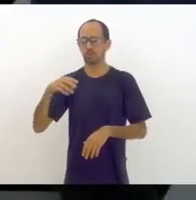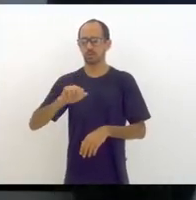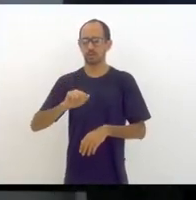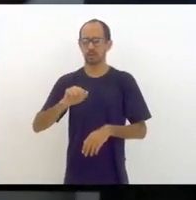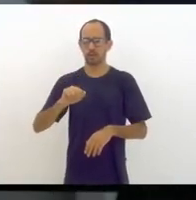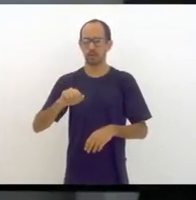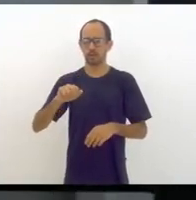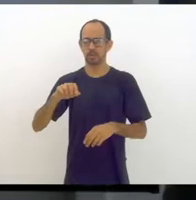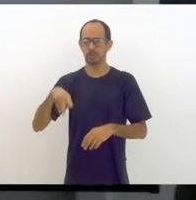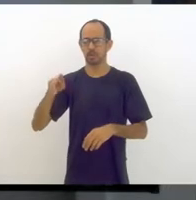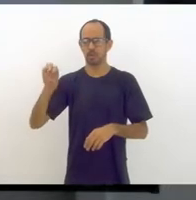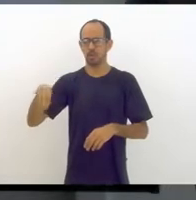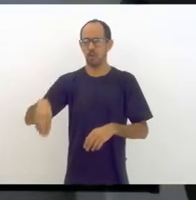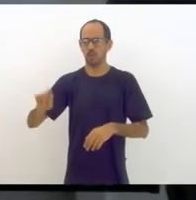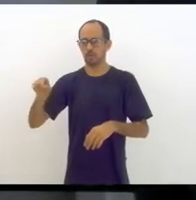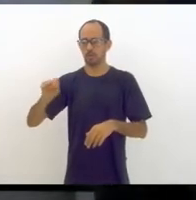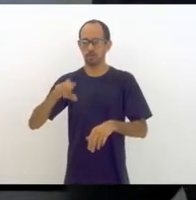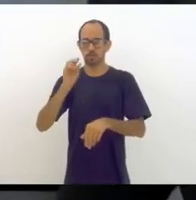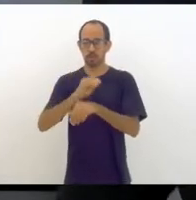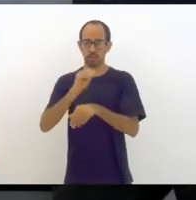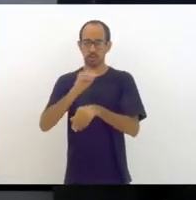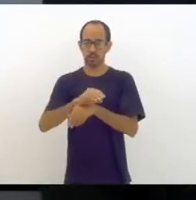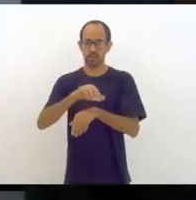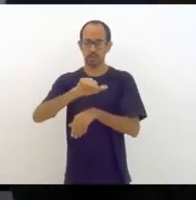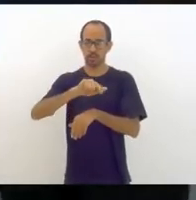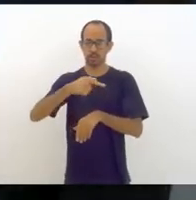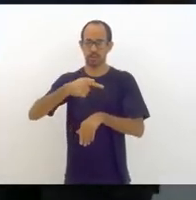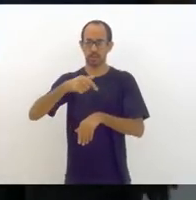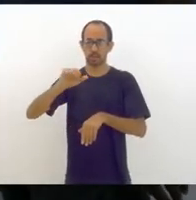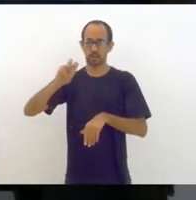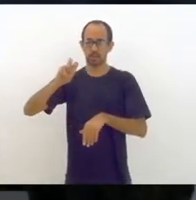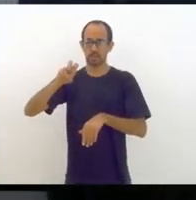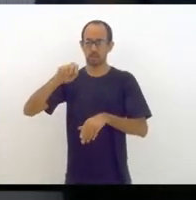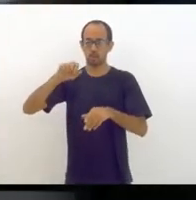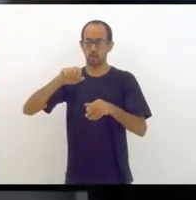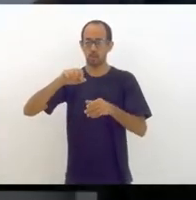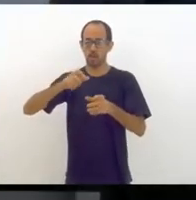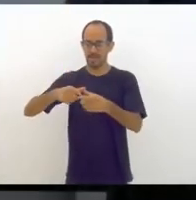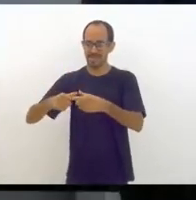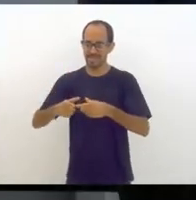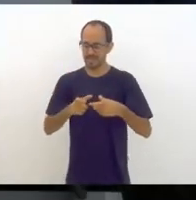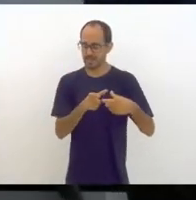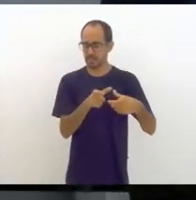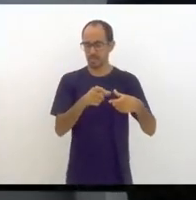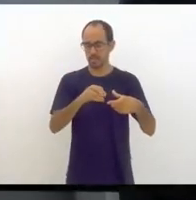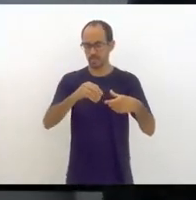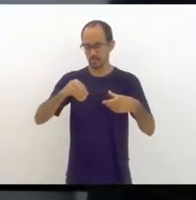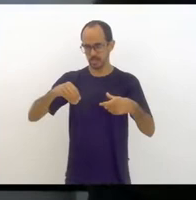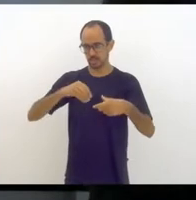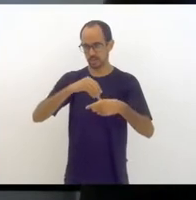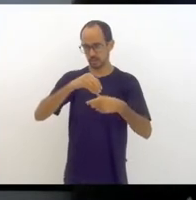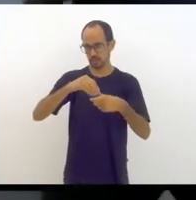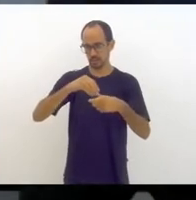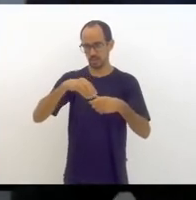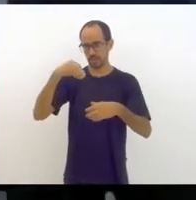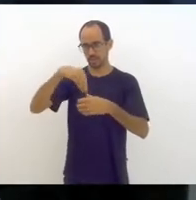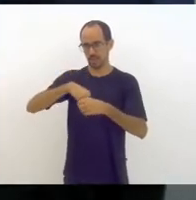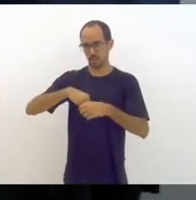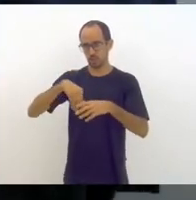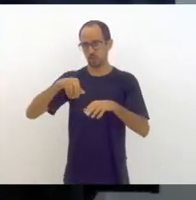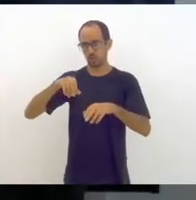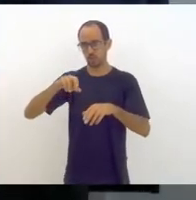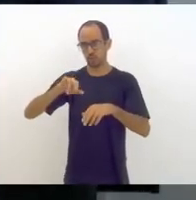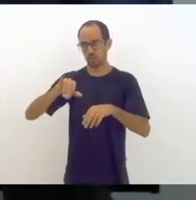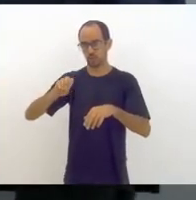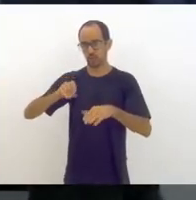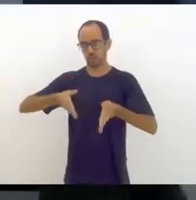protegendo 175 ilhas existentes dentro dos limites do refúgio, né, ao longo do leito do Rio Paraíba do Sul.